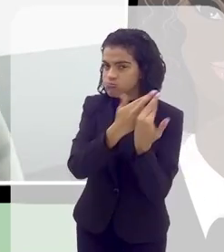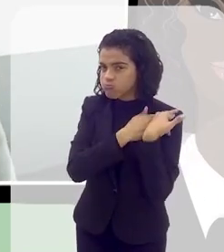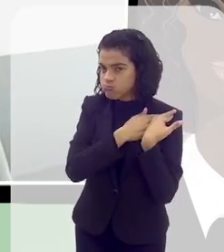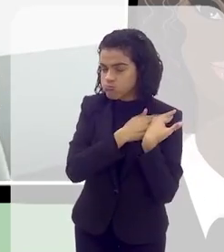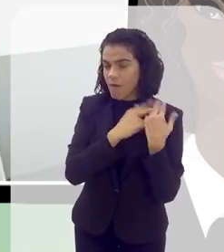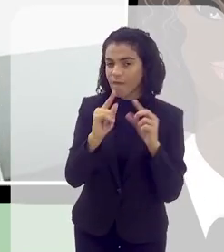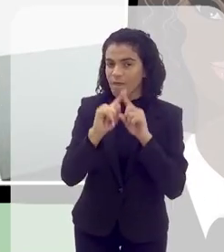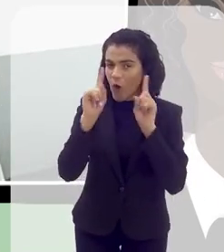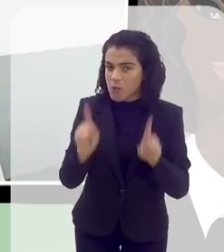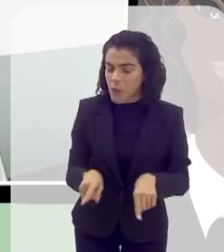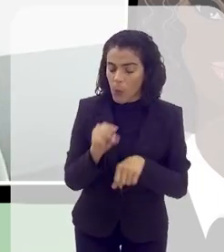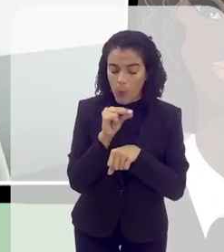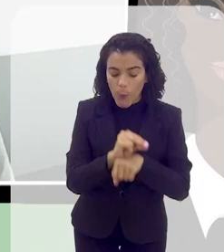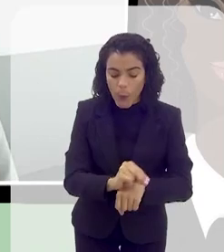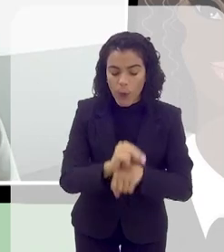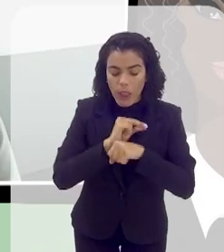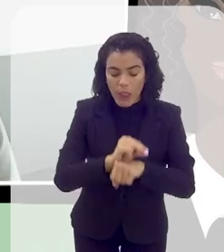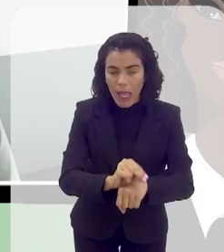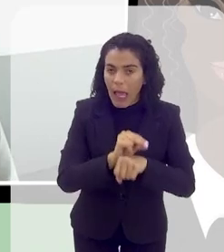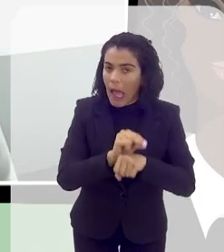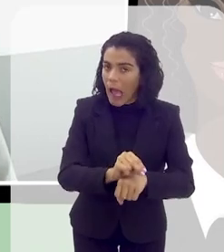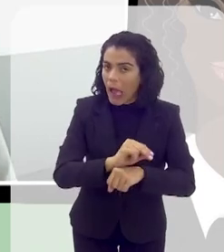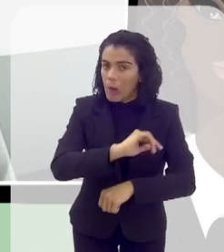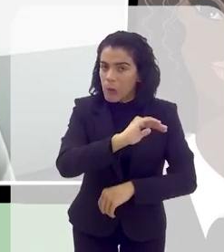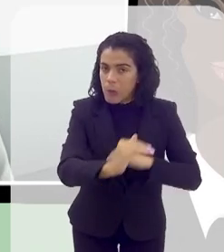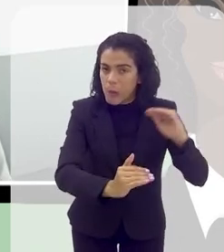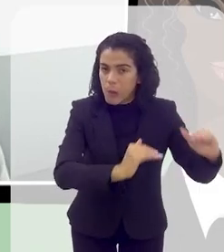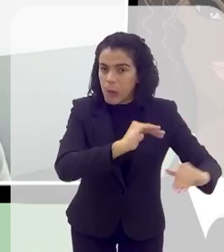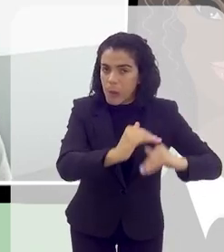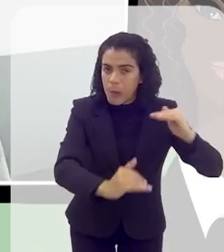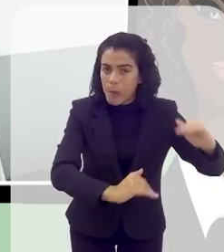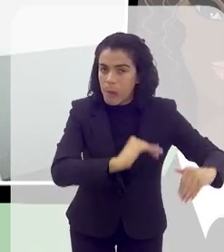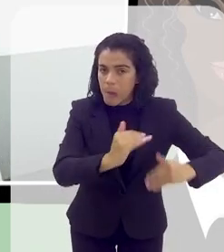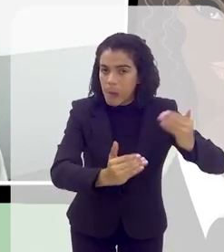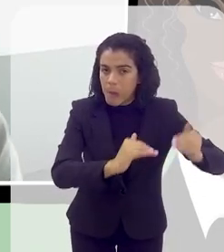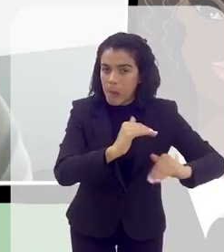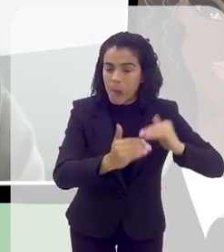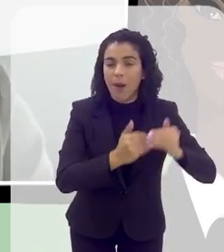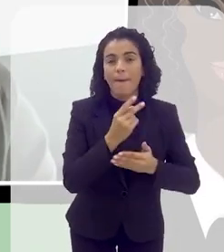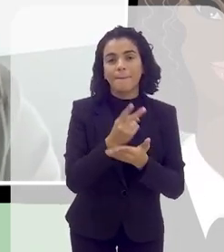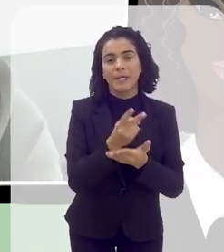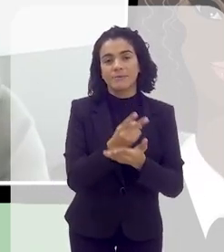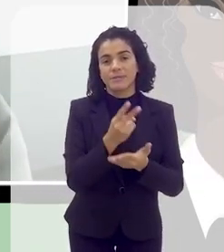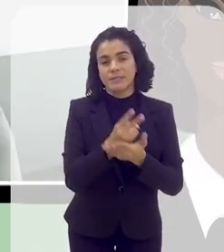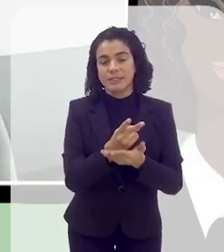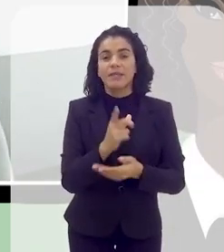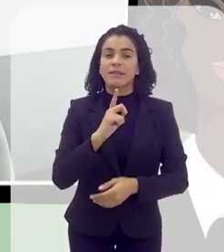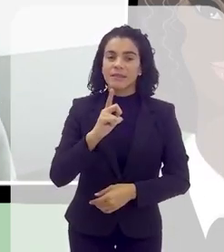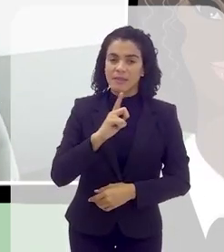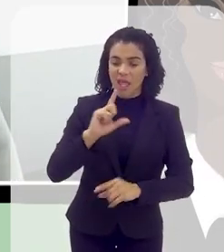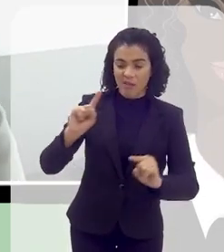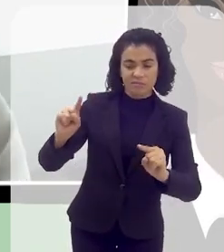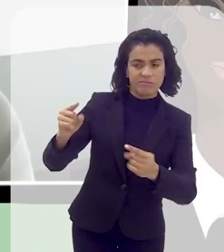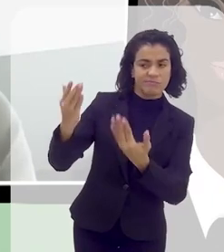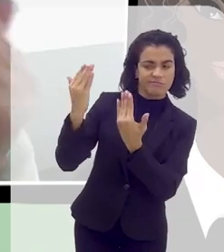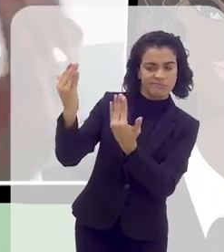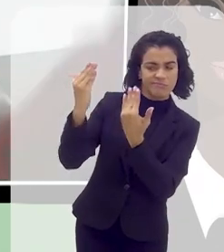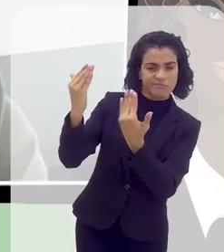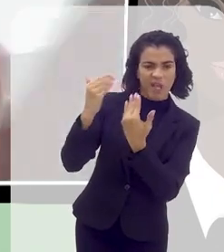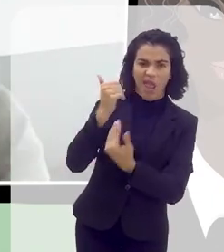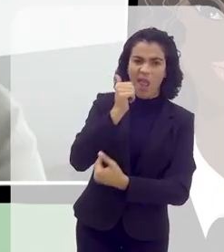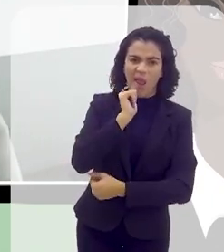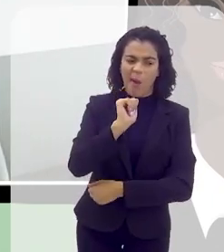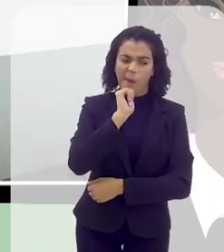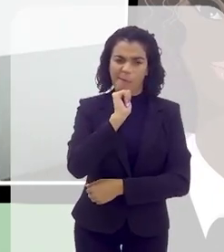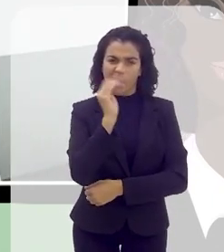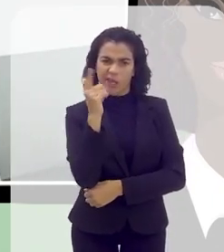cuidar, vai fazer a função da maternagem, né? A função materna, mas ainda assim ela ainda vem com a pecha de que ela é má. Então, ela,